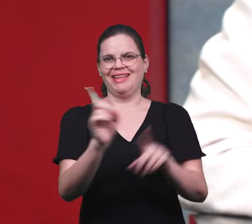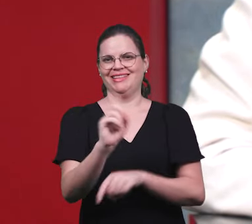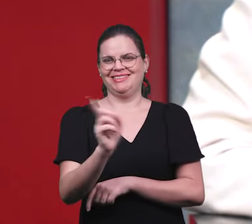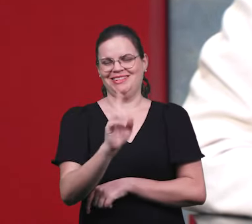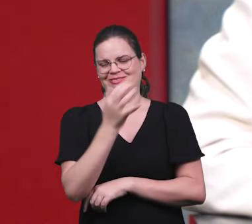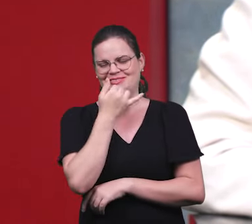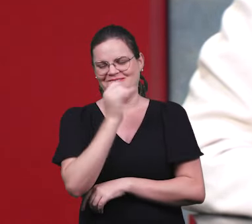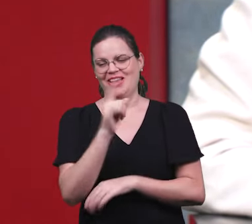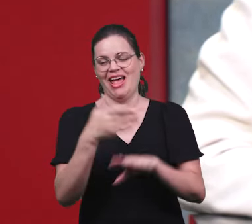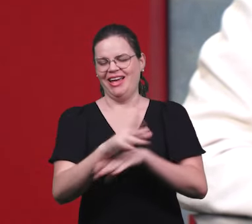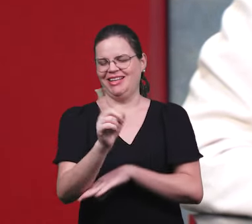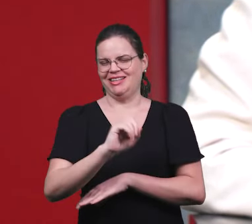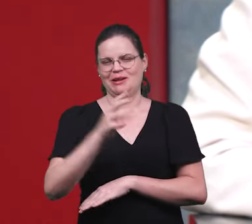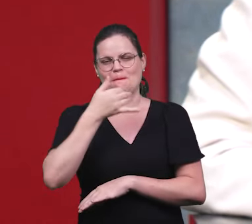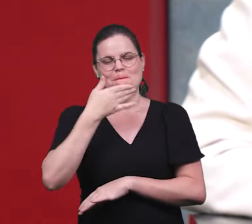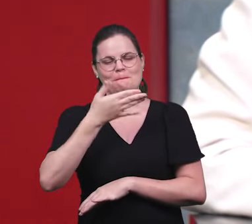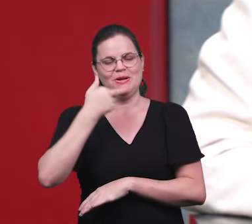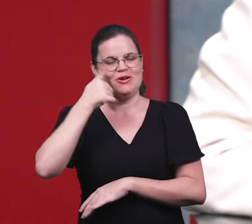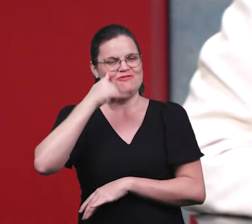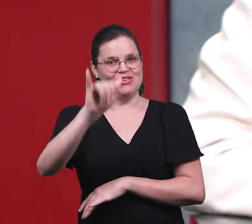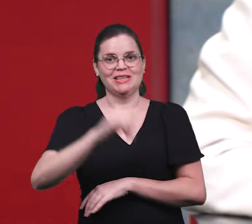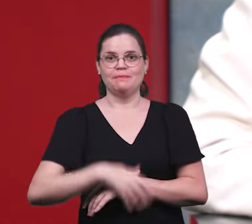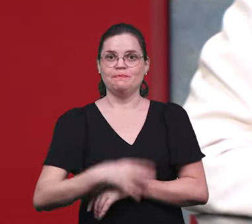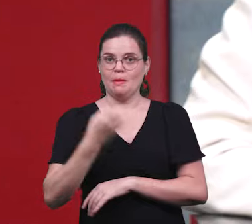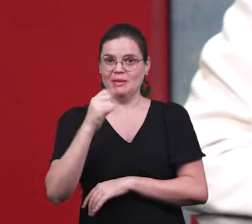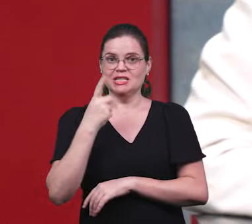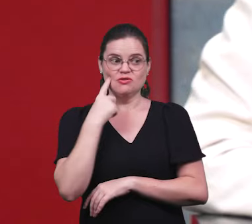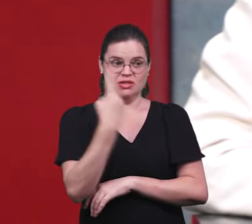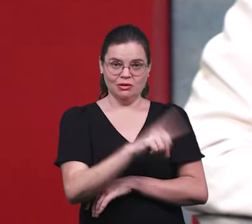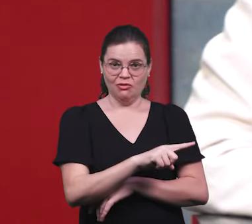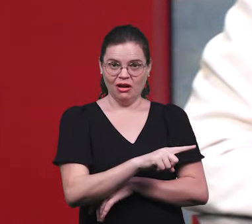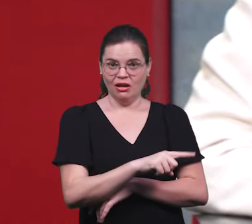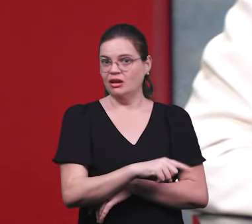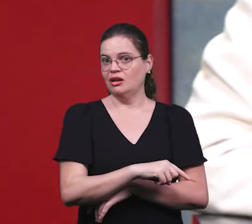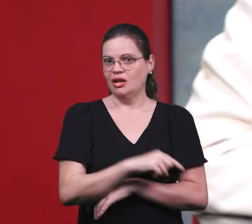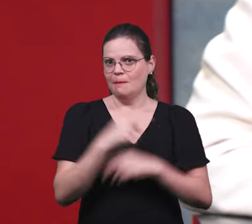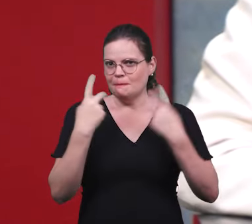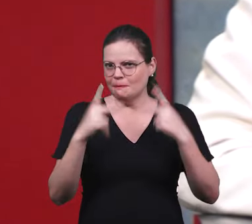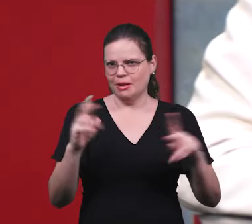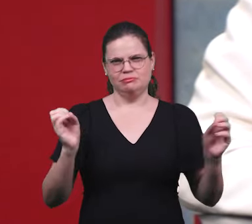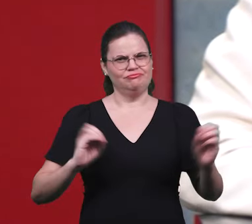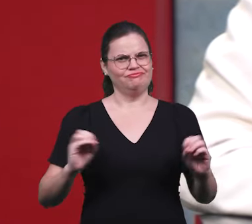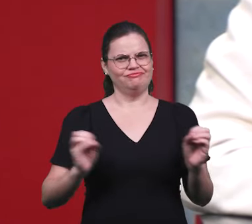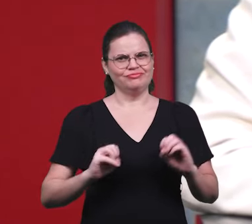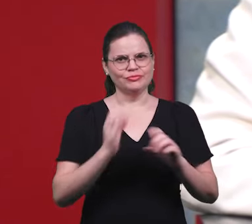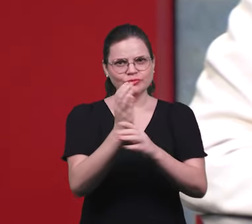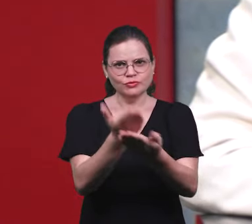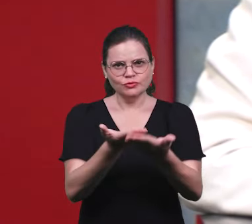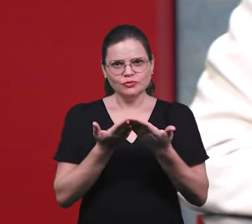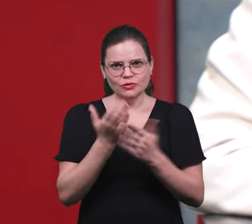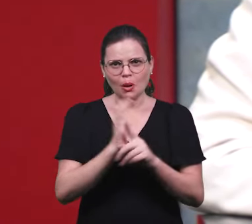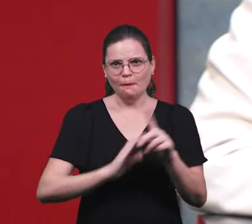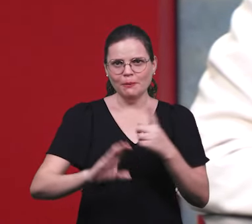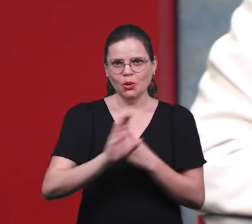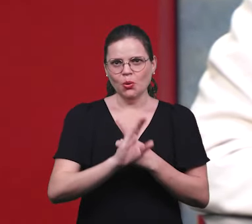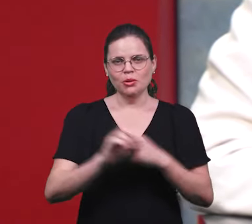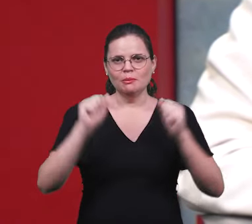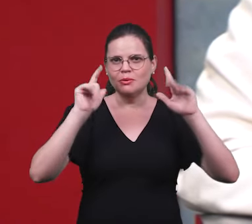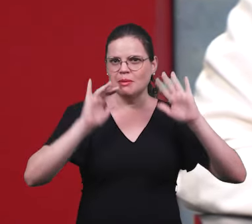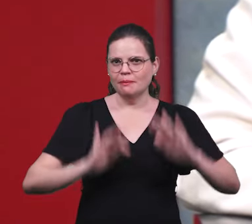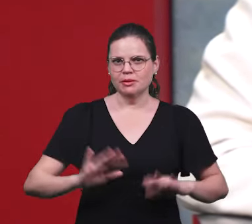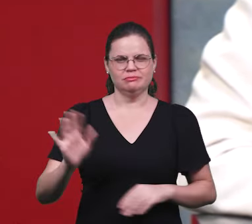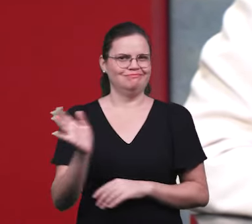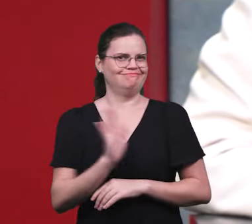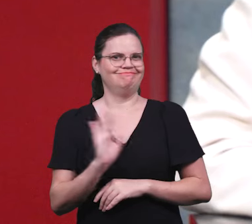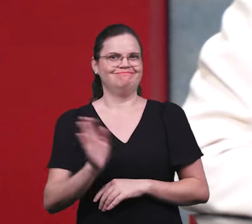Mas se entrar, você vai ver que ele não prega evangelho. Ele não fala de Jesus, você não vê ele convidando ninguém para um culto, ninguém para uma bênção, ninguém para ouvir uma